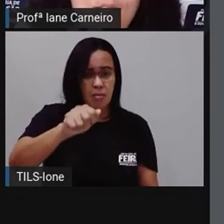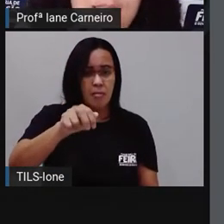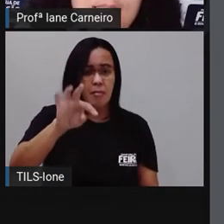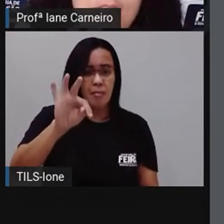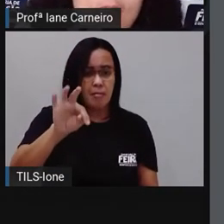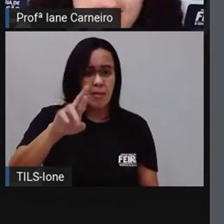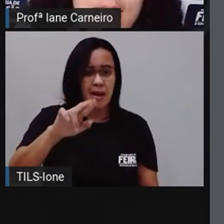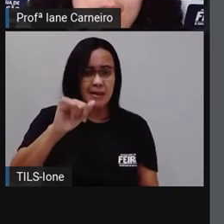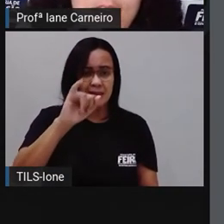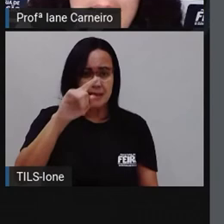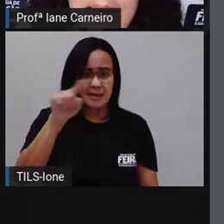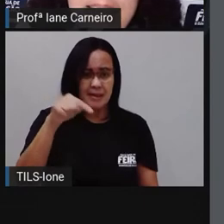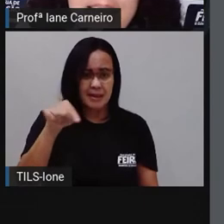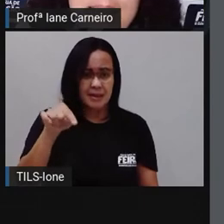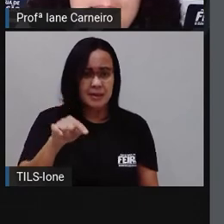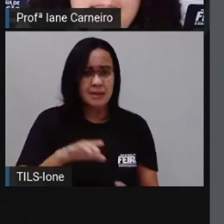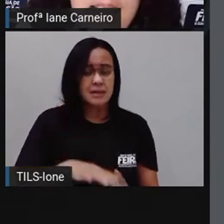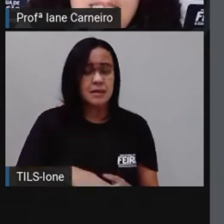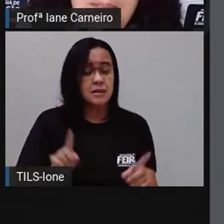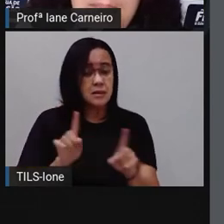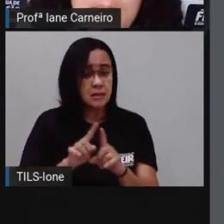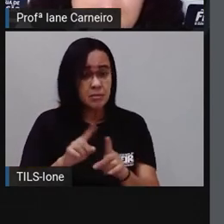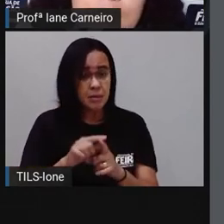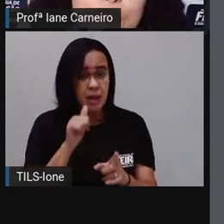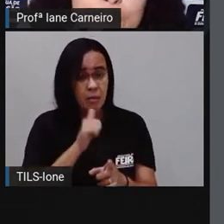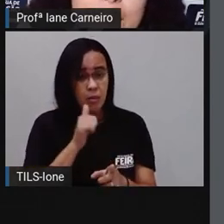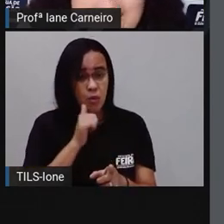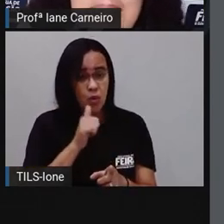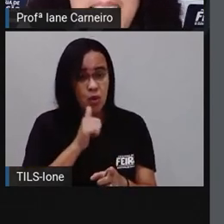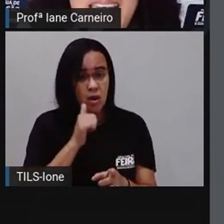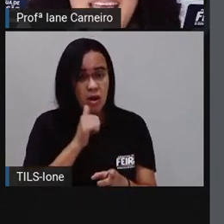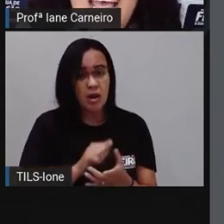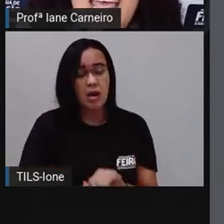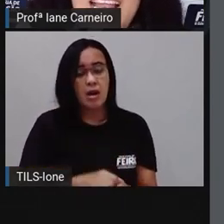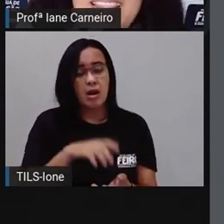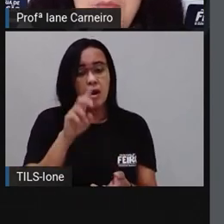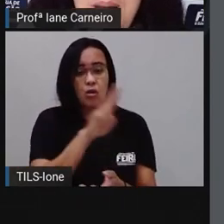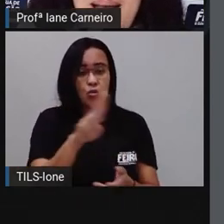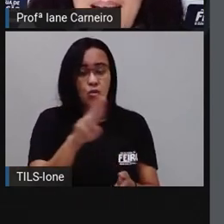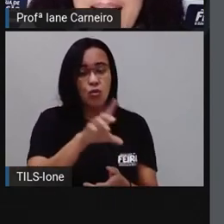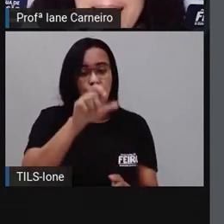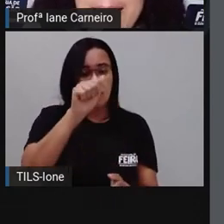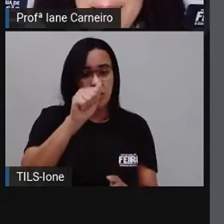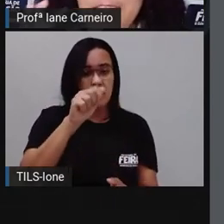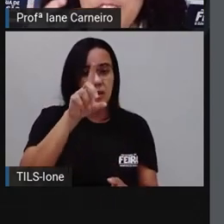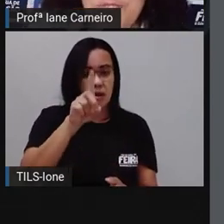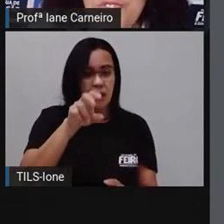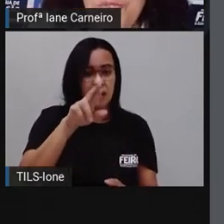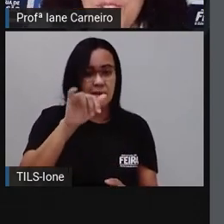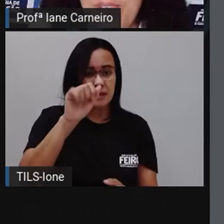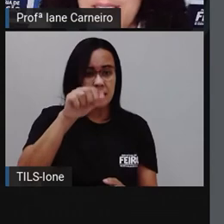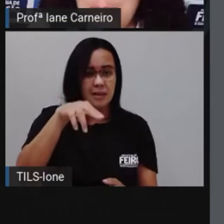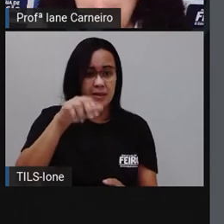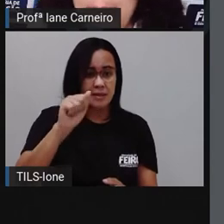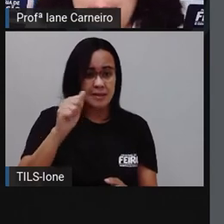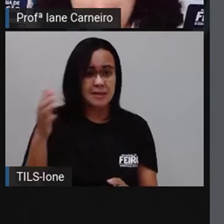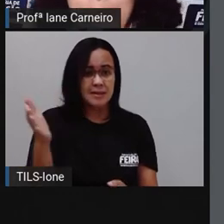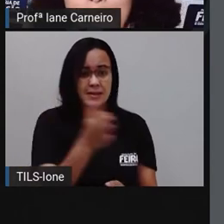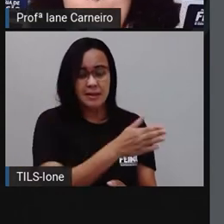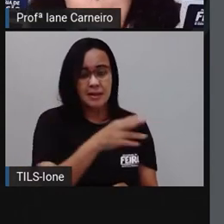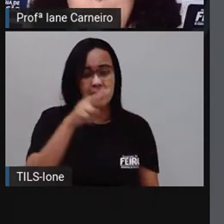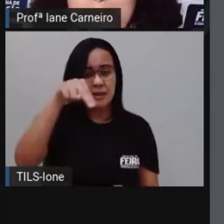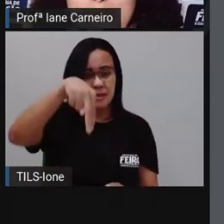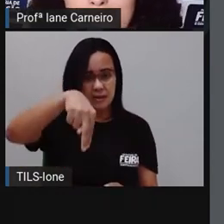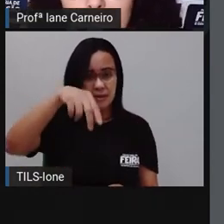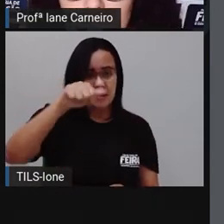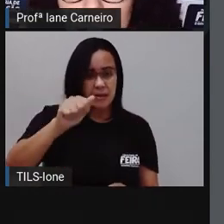Olha só essa senhora aqui, ó, Adriana Nascimento, né, que ela tem uma barraca, né, que faz preparar